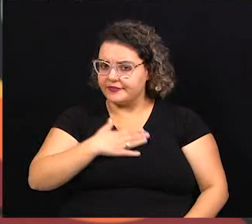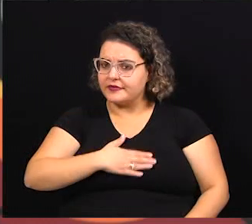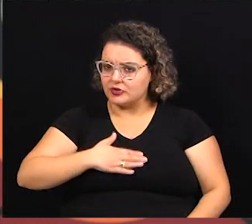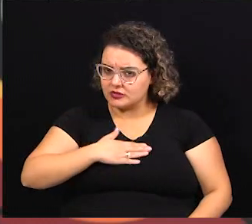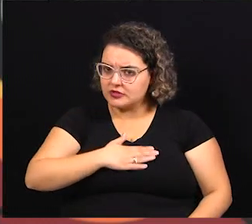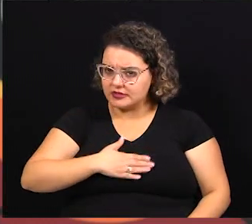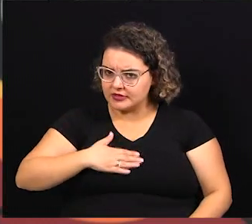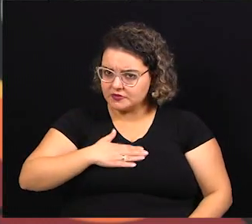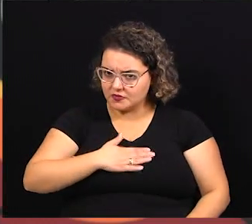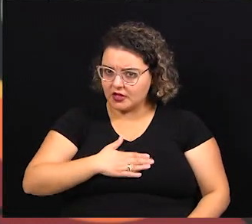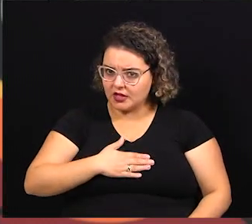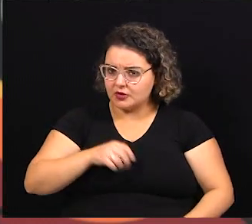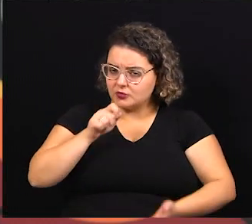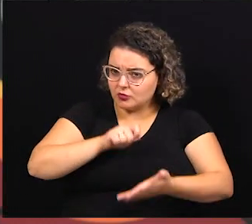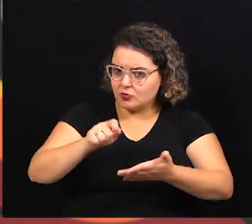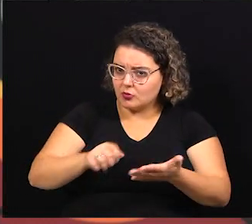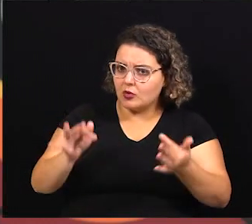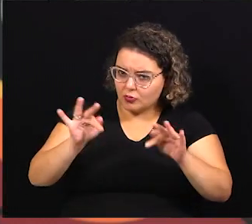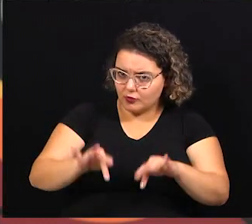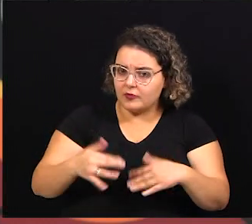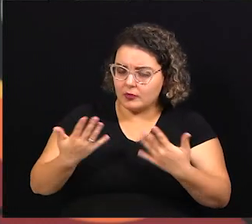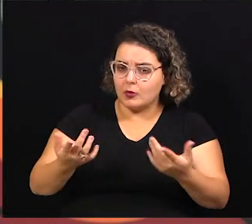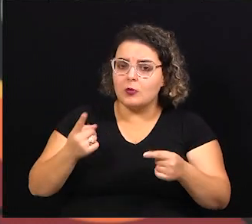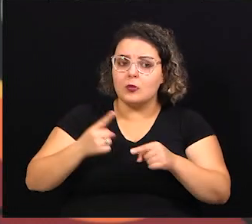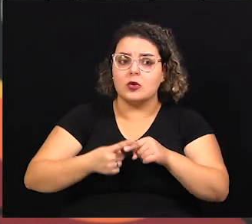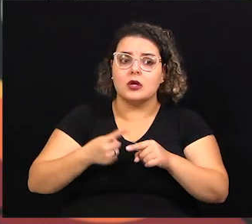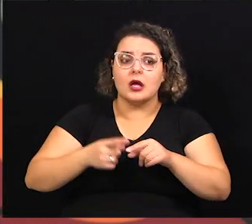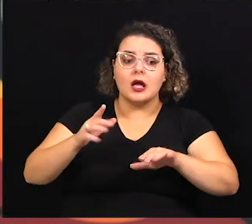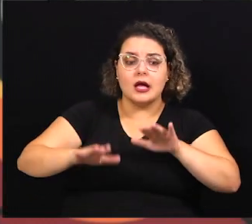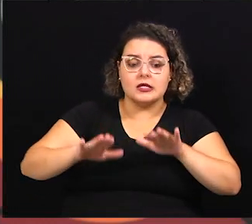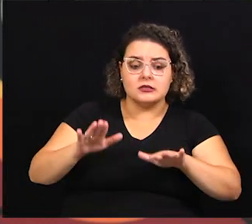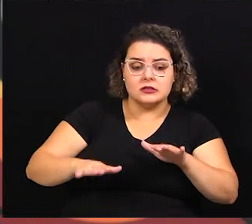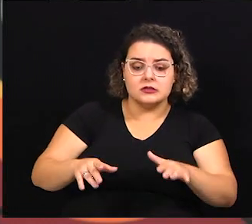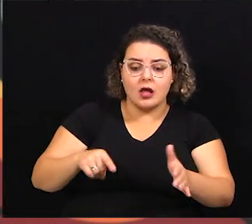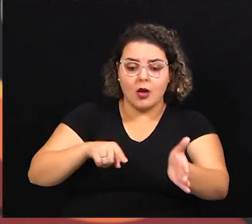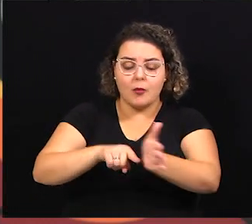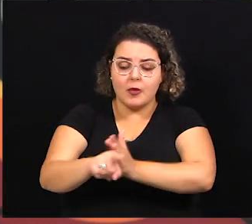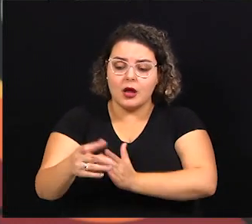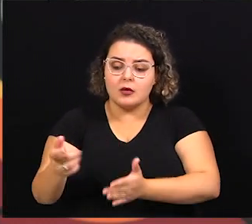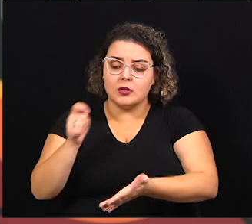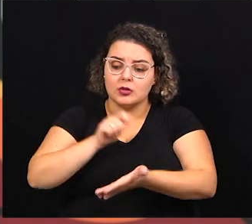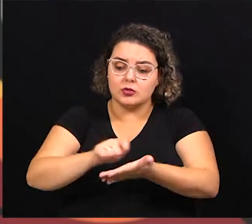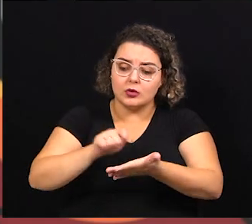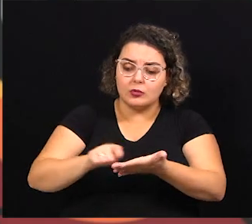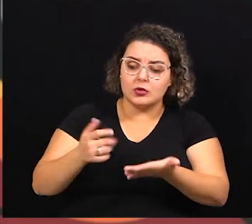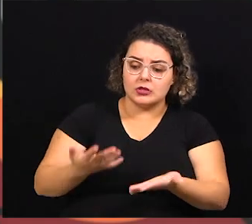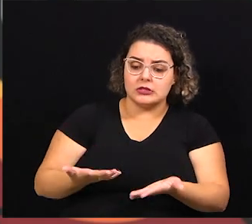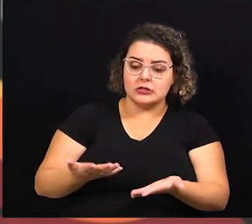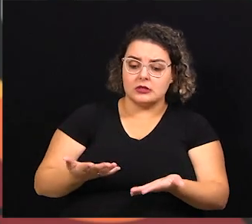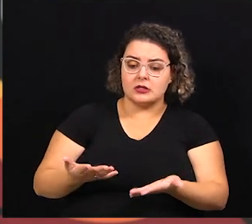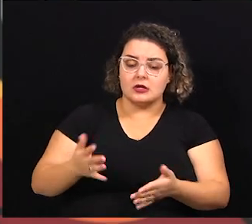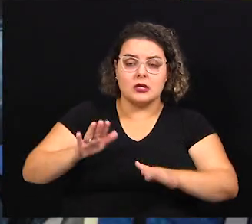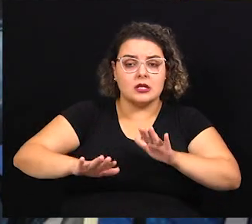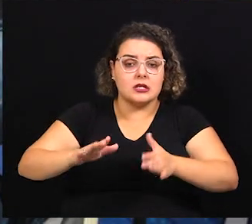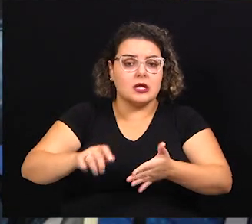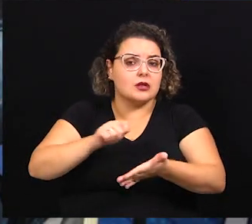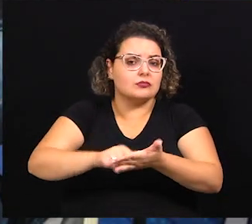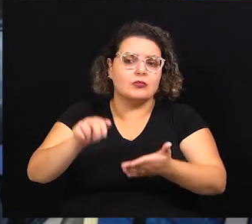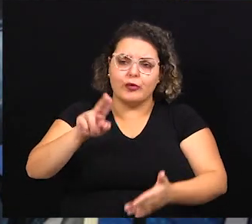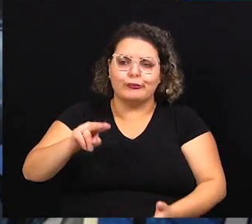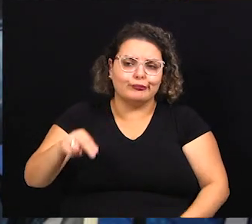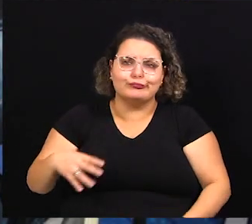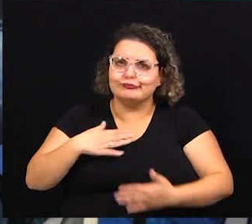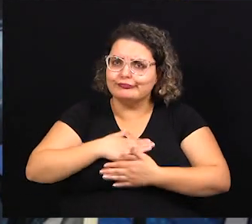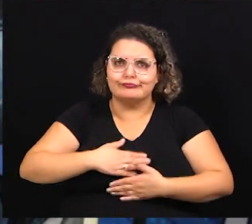você ficou satisfeito, né, com a sua obra finalizada? Porque às vezes a gente pergunta aqui para o escritor, né, e